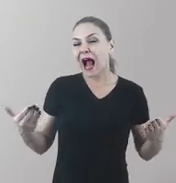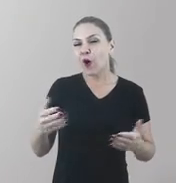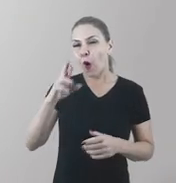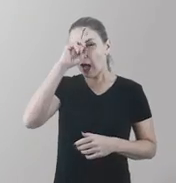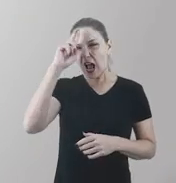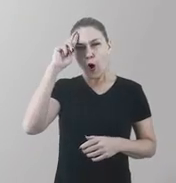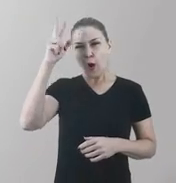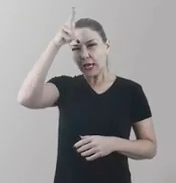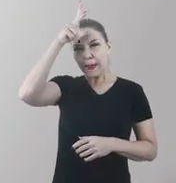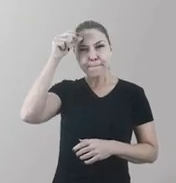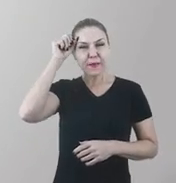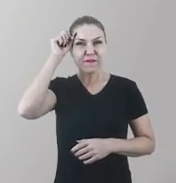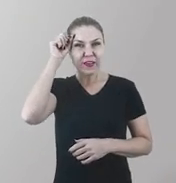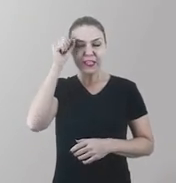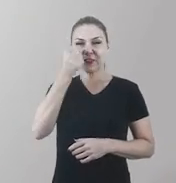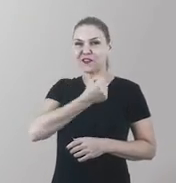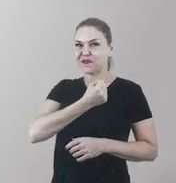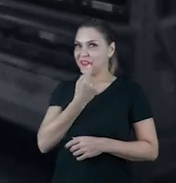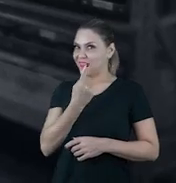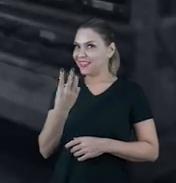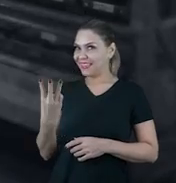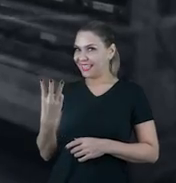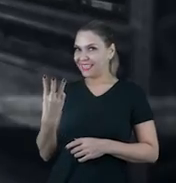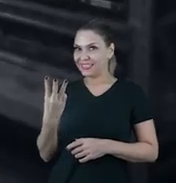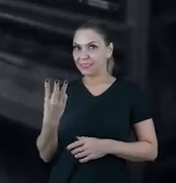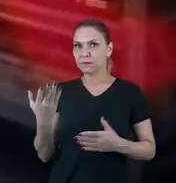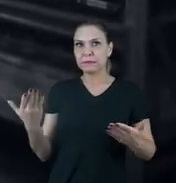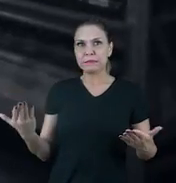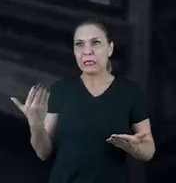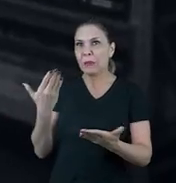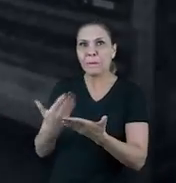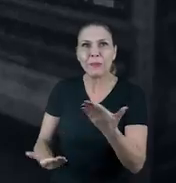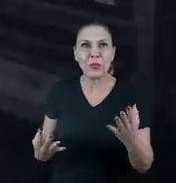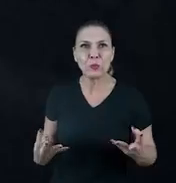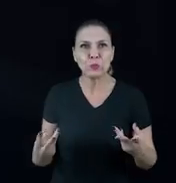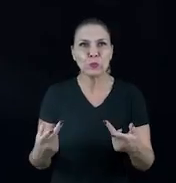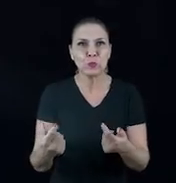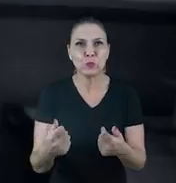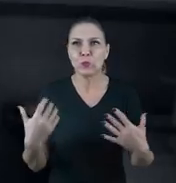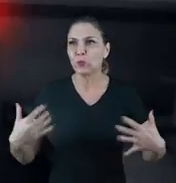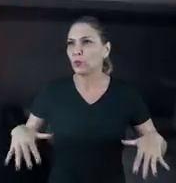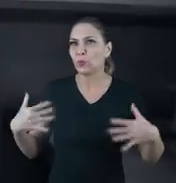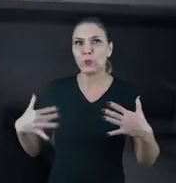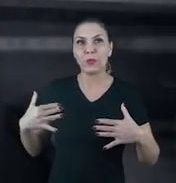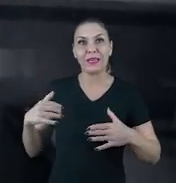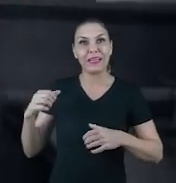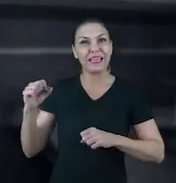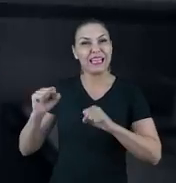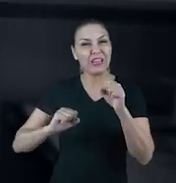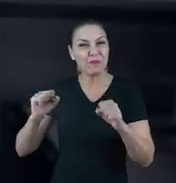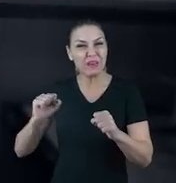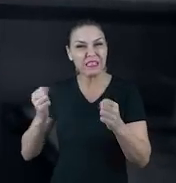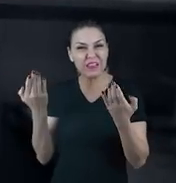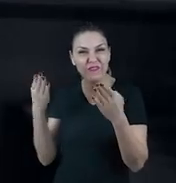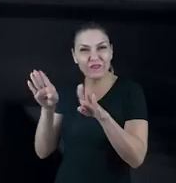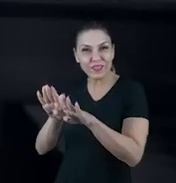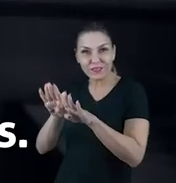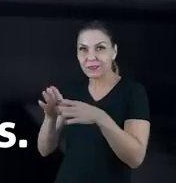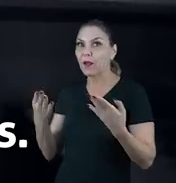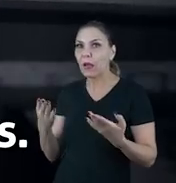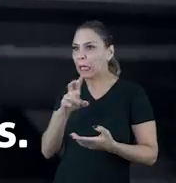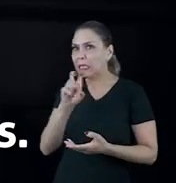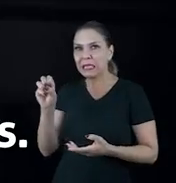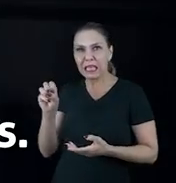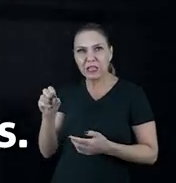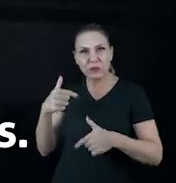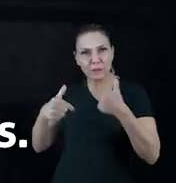agora é Roque prefeito 13 perda total a empresa vai fechar